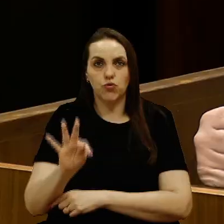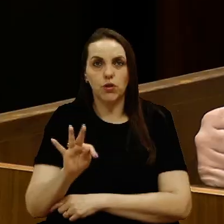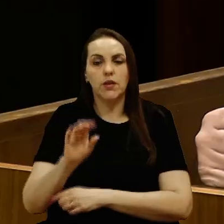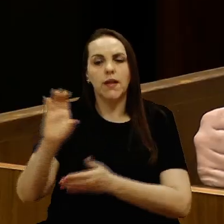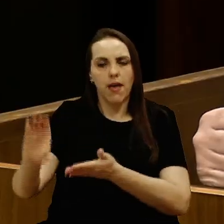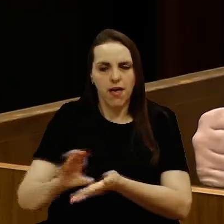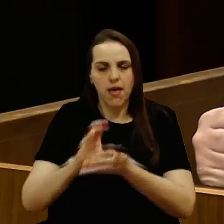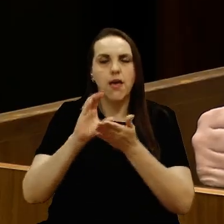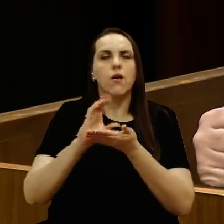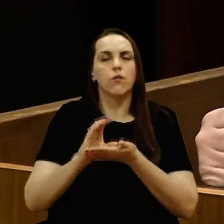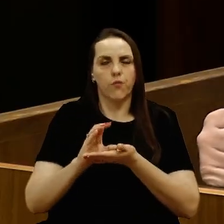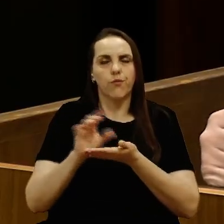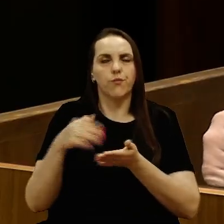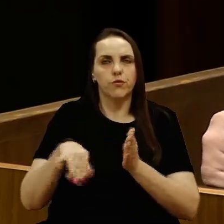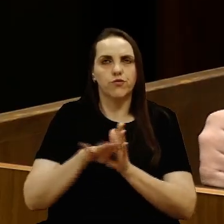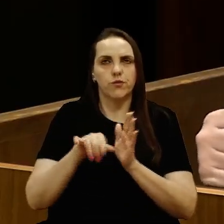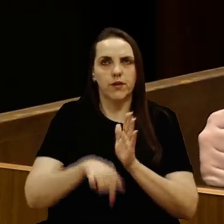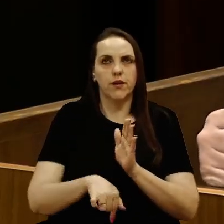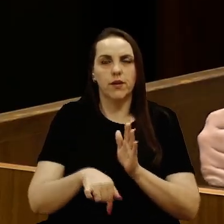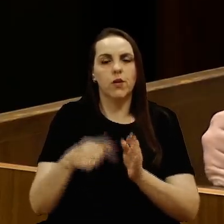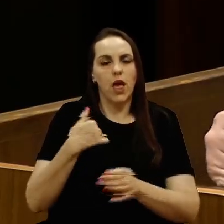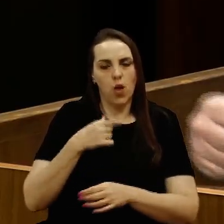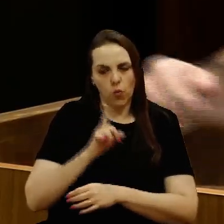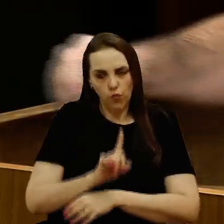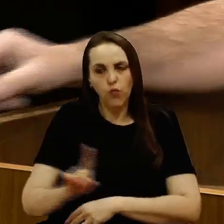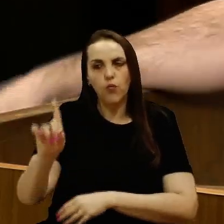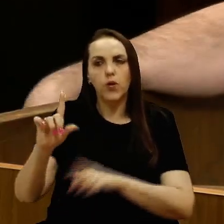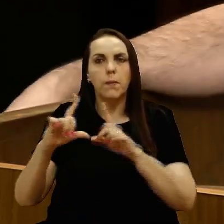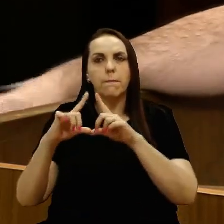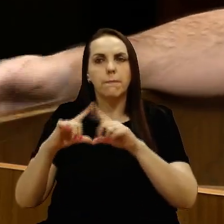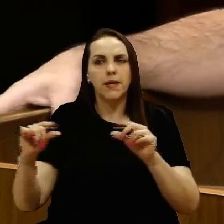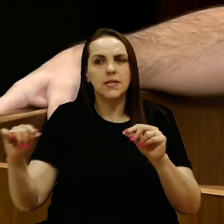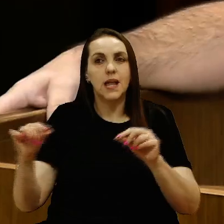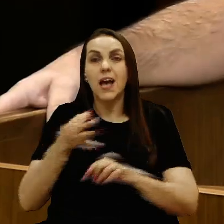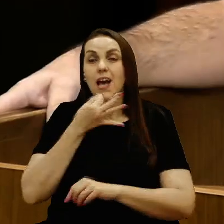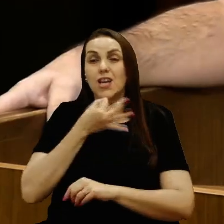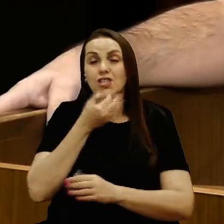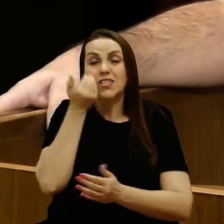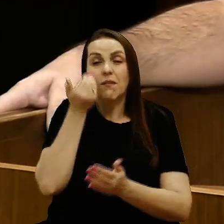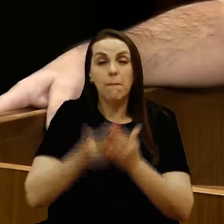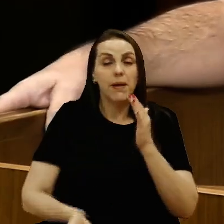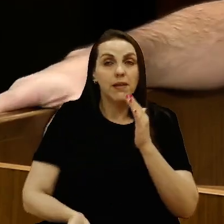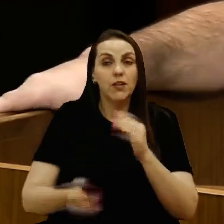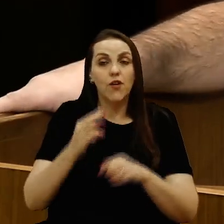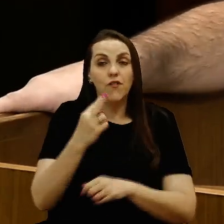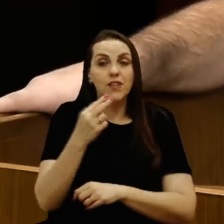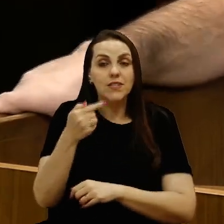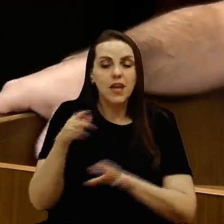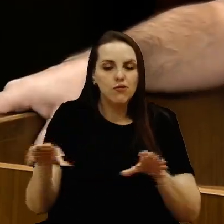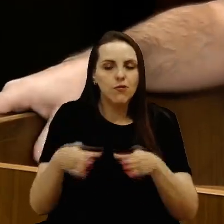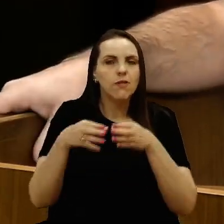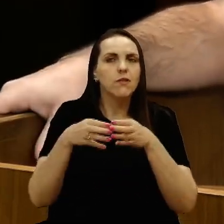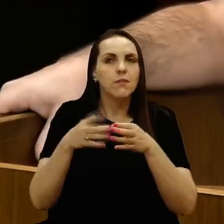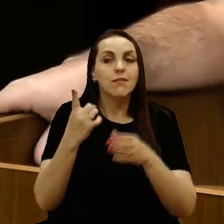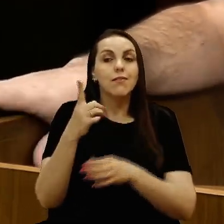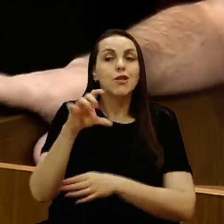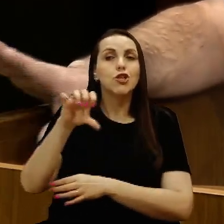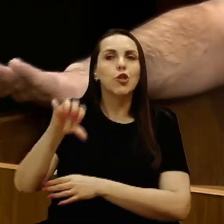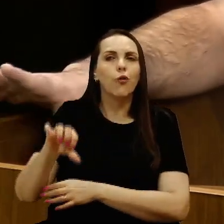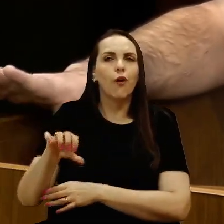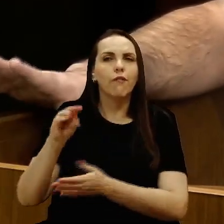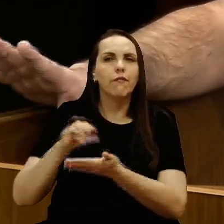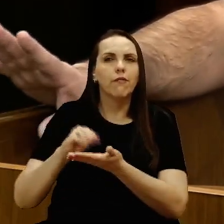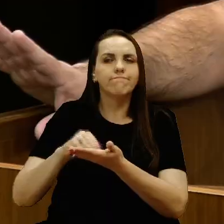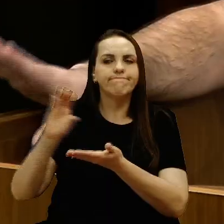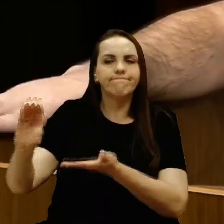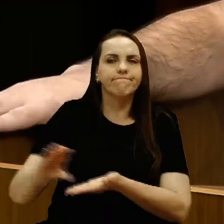Eu estive em Brasília, Caxias do Sul estava perdendo, das 27 equipes, 19 equipes, a gente estava deixando de receber em torno de